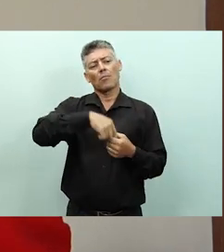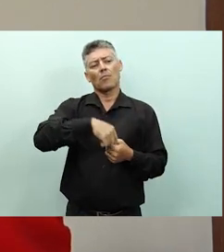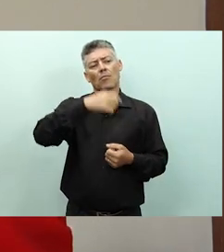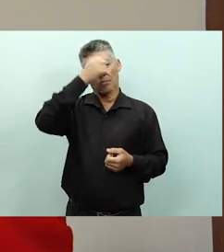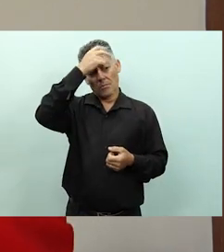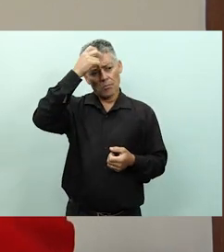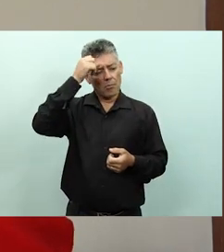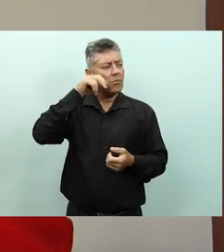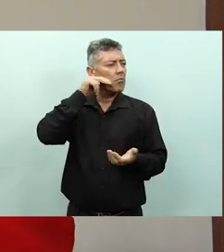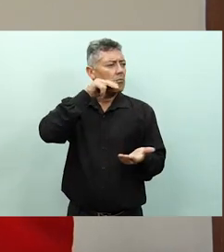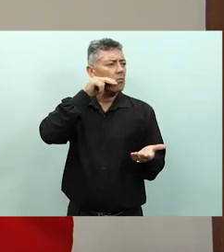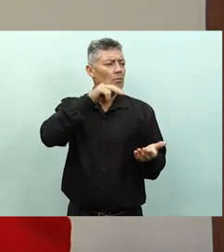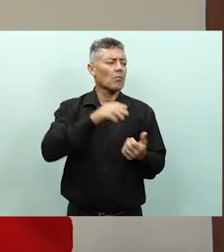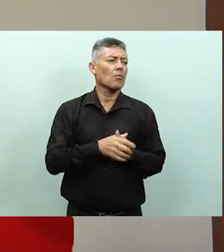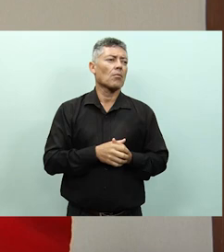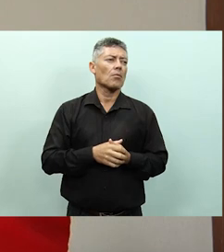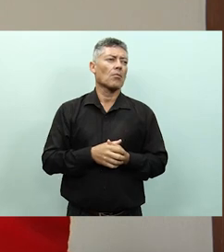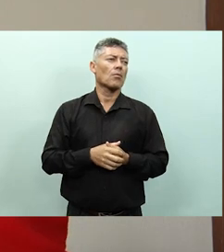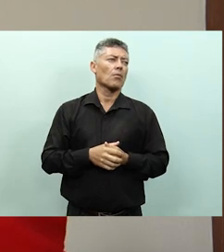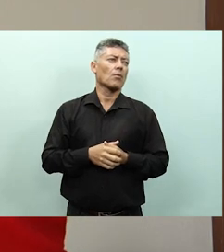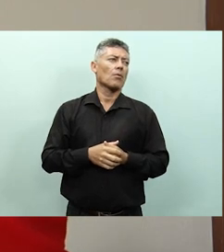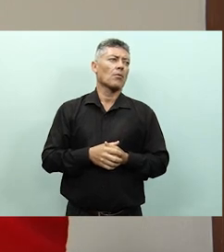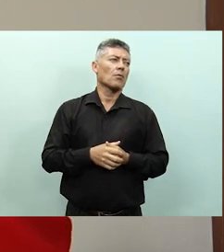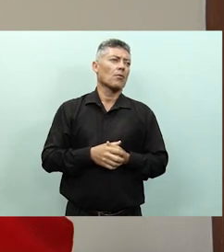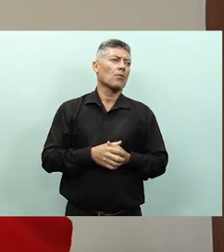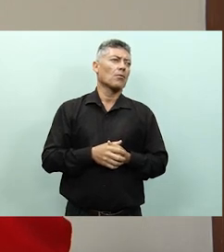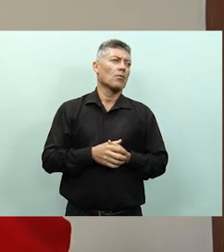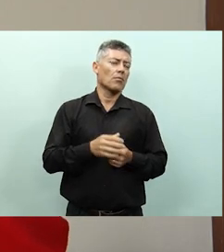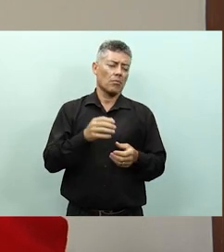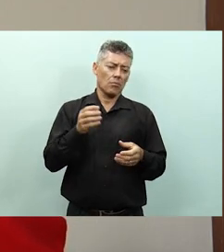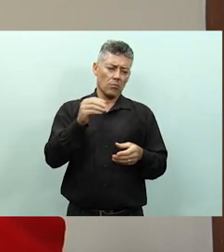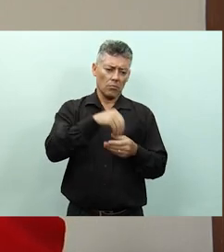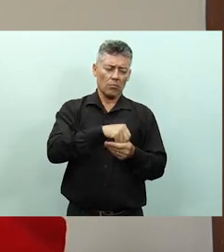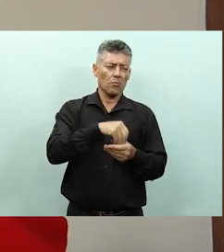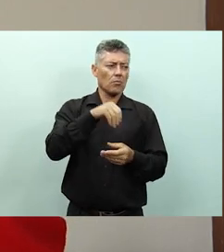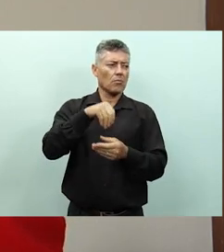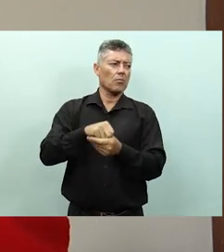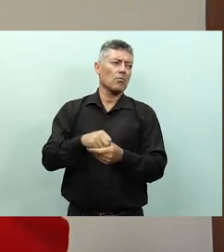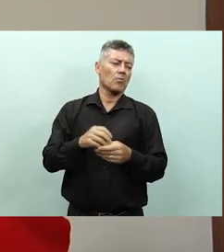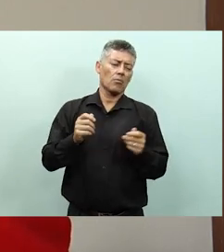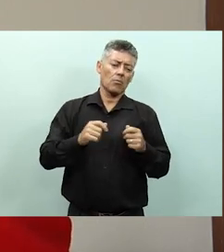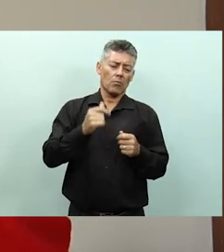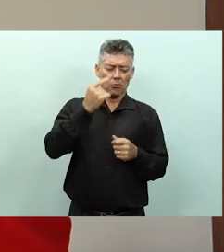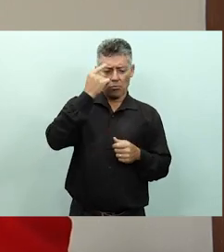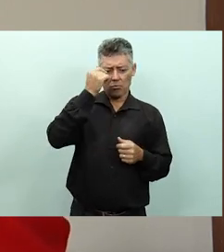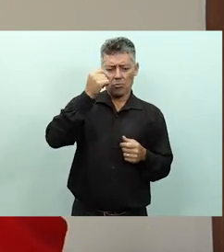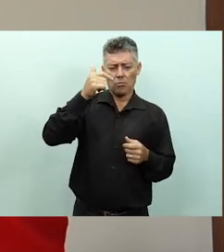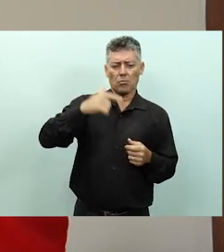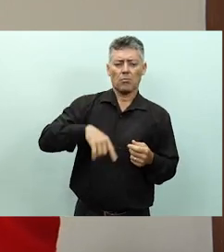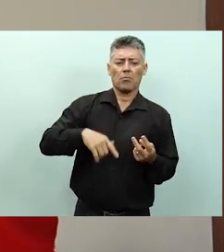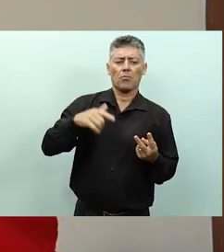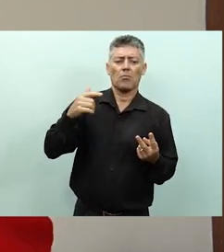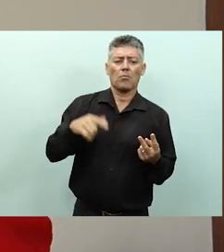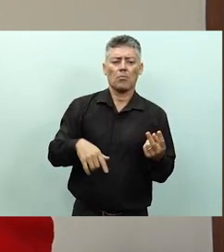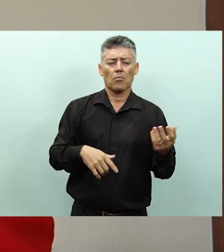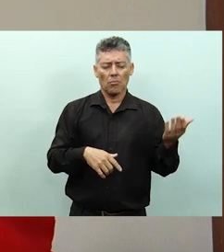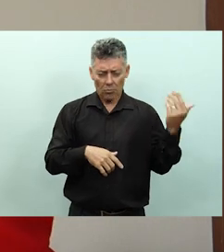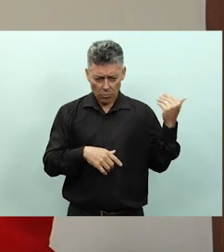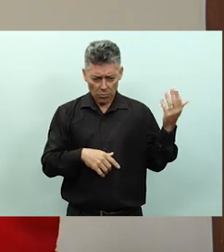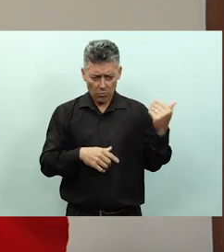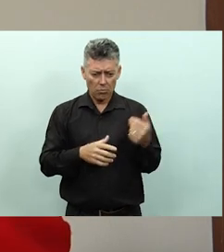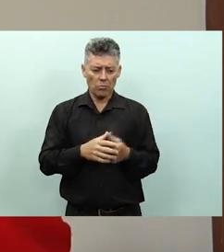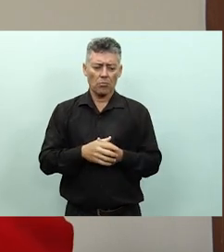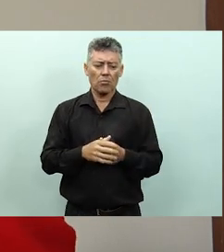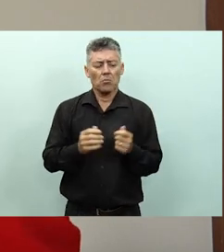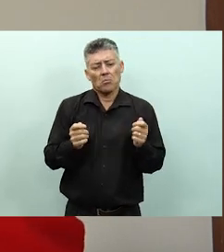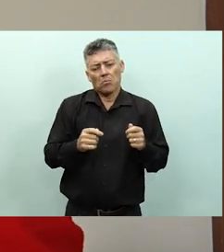prefeitura de Natal. E passou mais 2 mandatos na prefeitura, porque podia reeleição, né, depois, à época, e